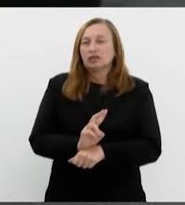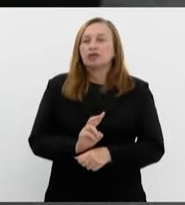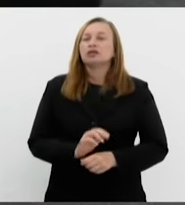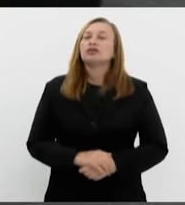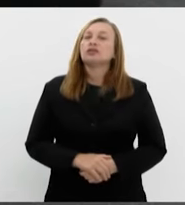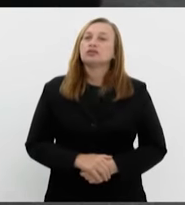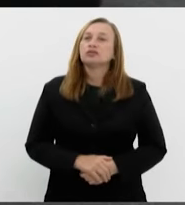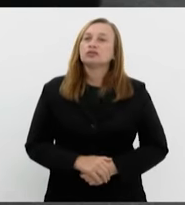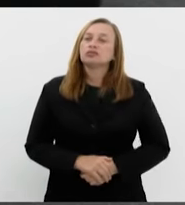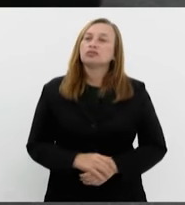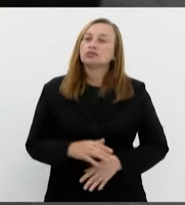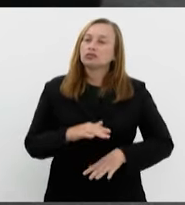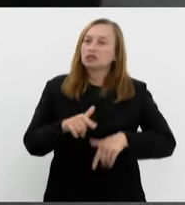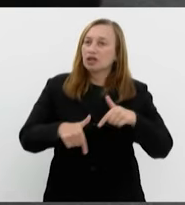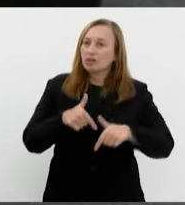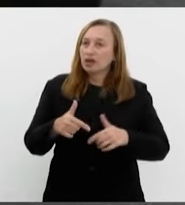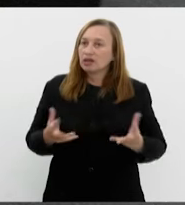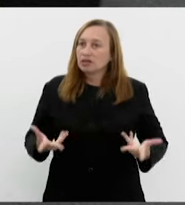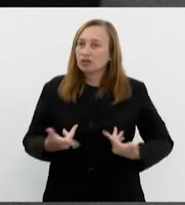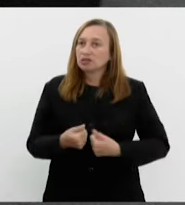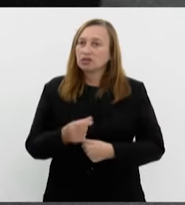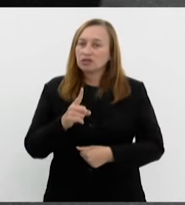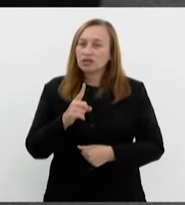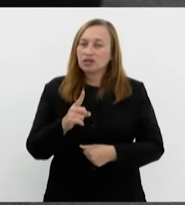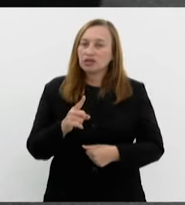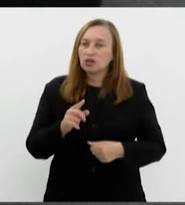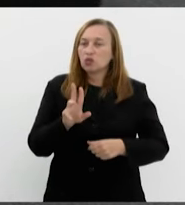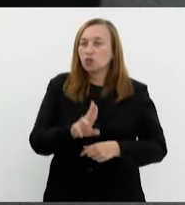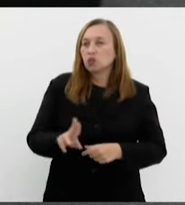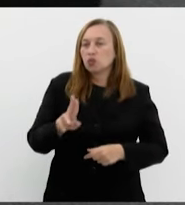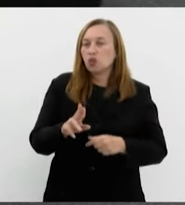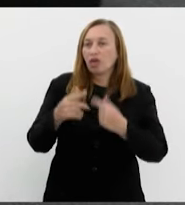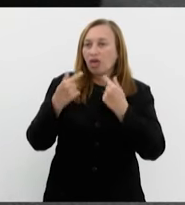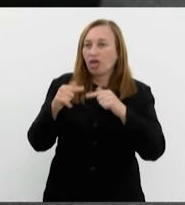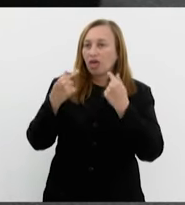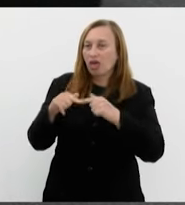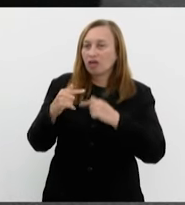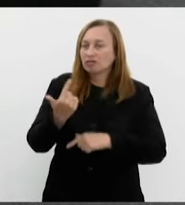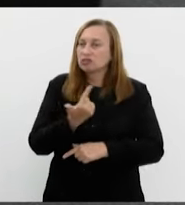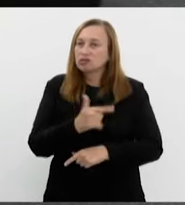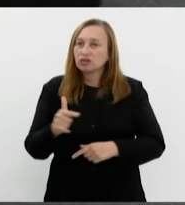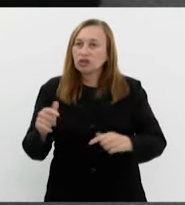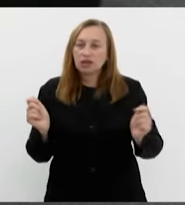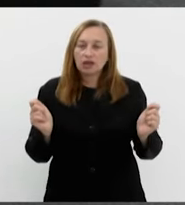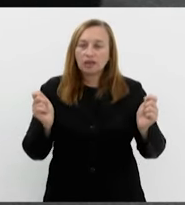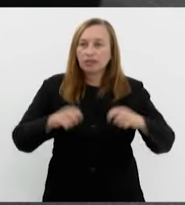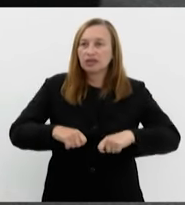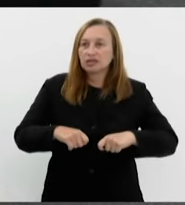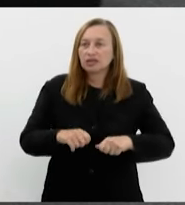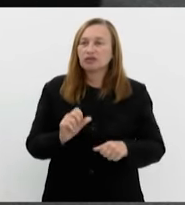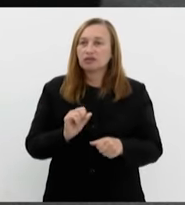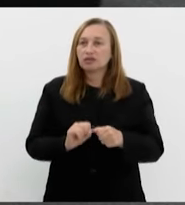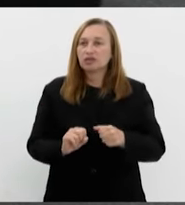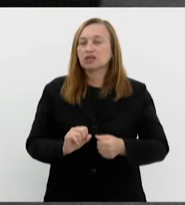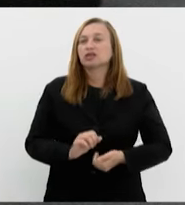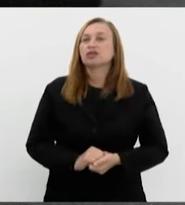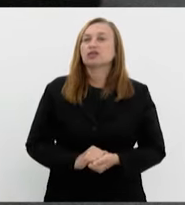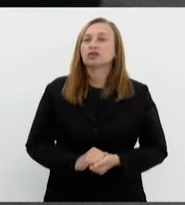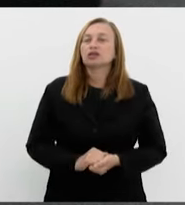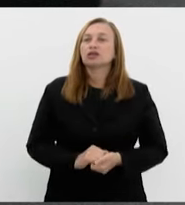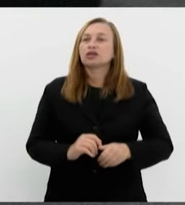e que não vai ser objeto de crítica de quem não tem capacidade de fazê-las, seja moral ou